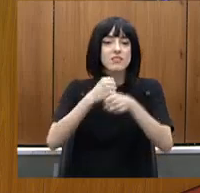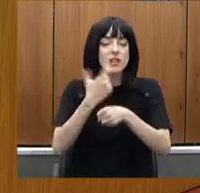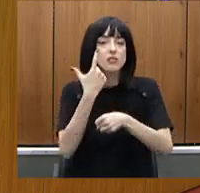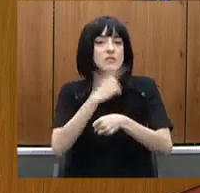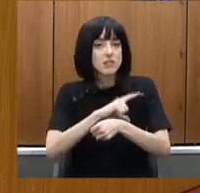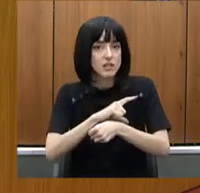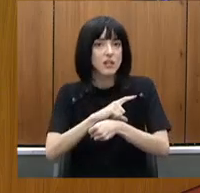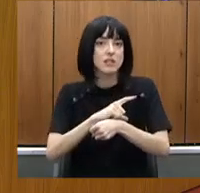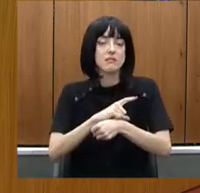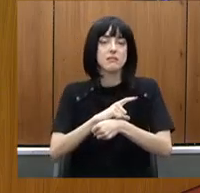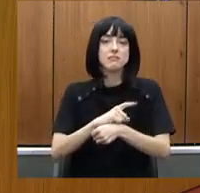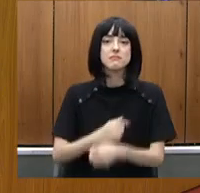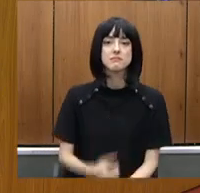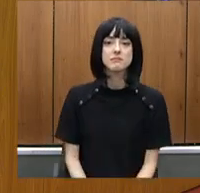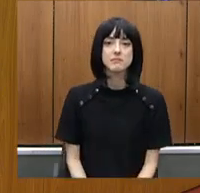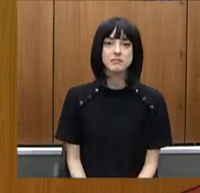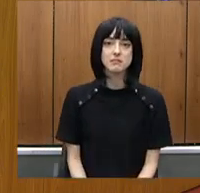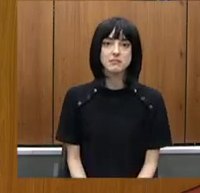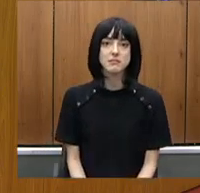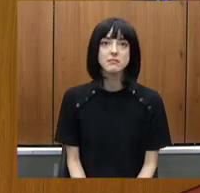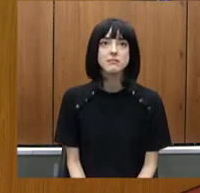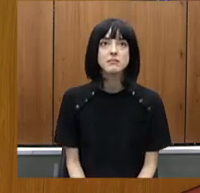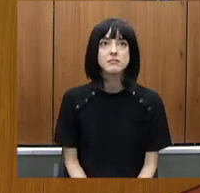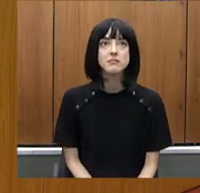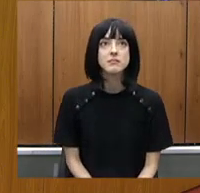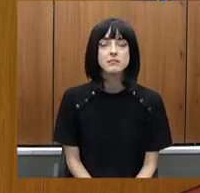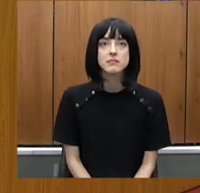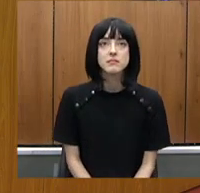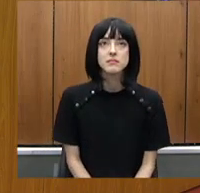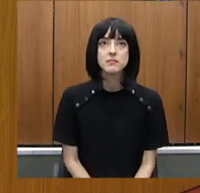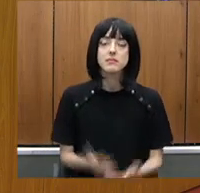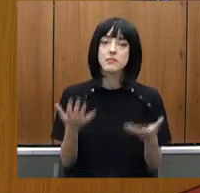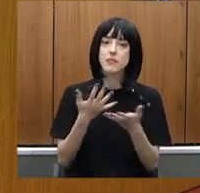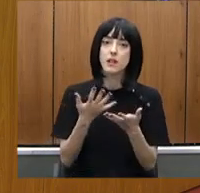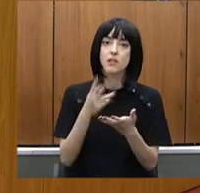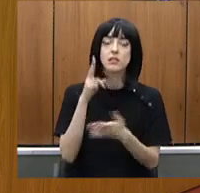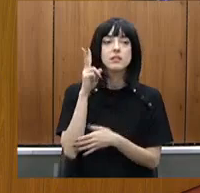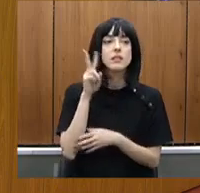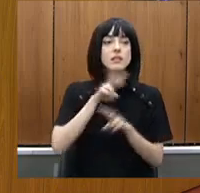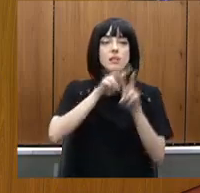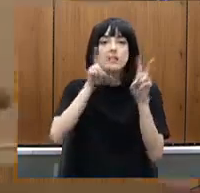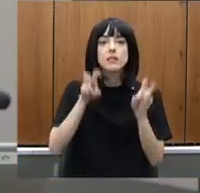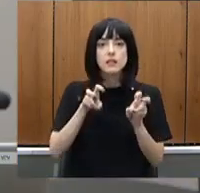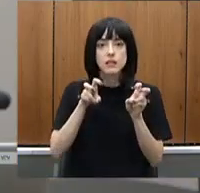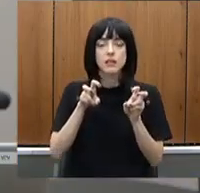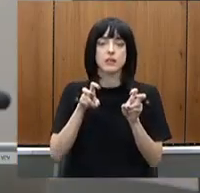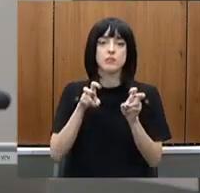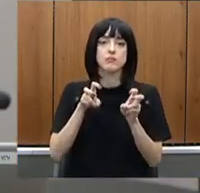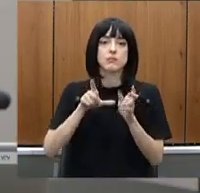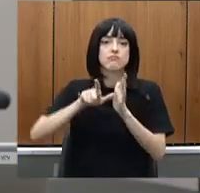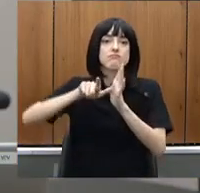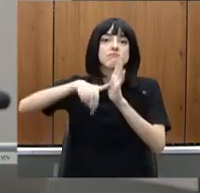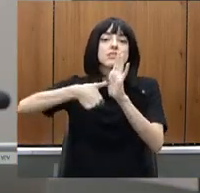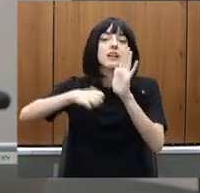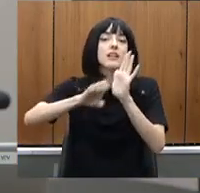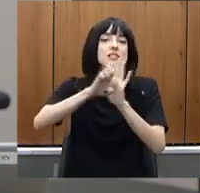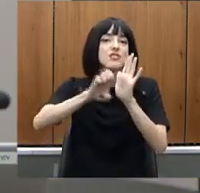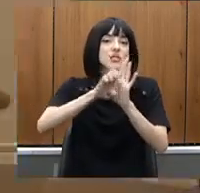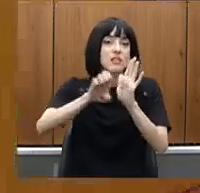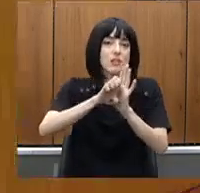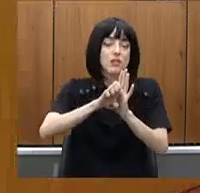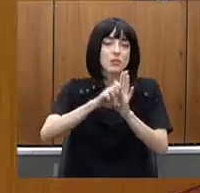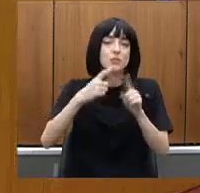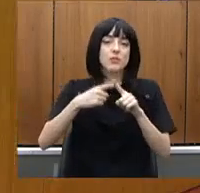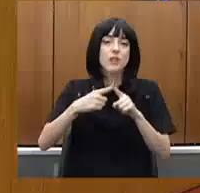esperamos Comandante só a questão do a prorrogação ela vai ser ela vai ser prorrogar o edital que vence amanhã